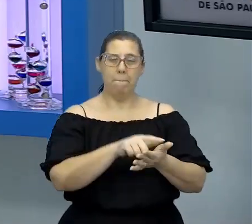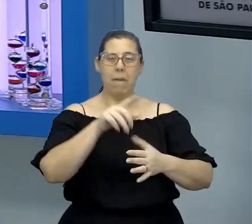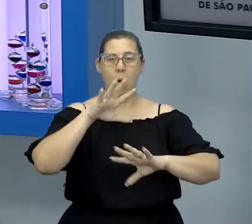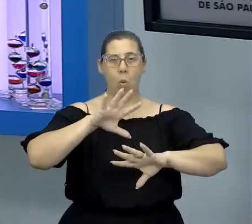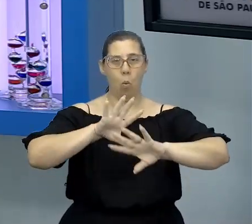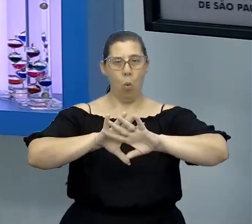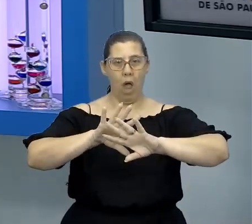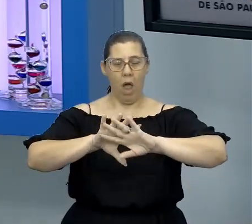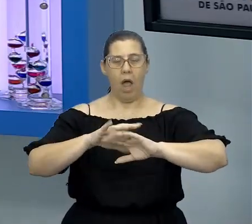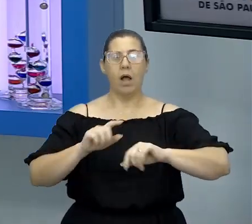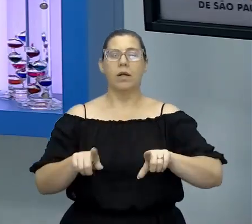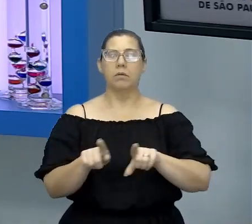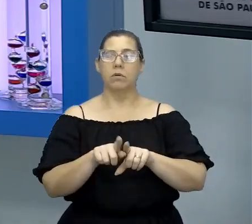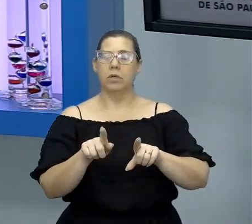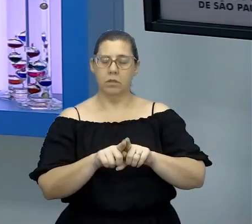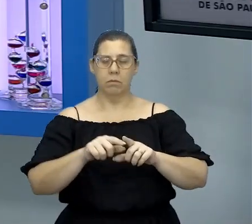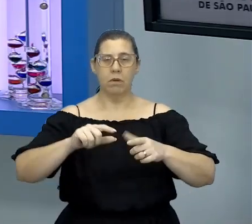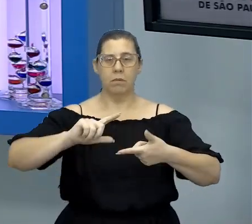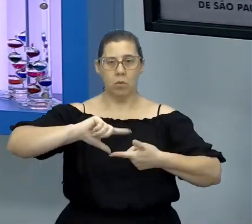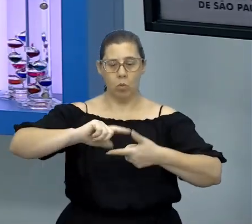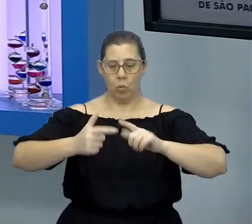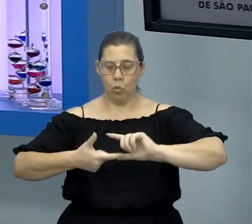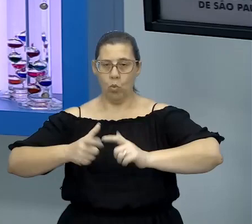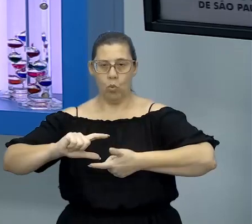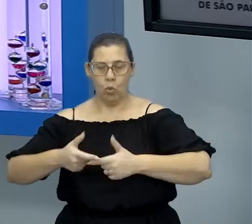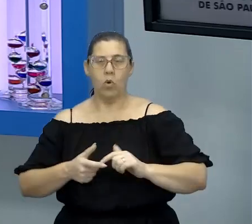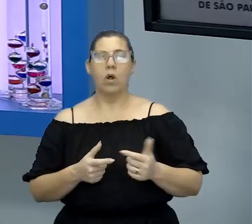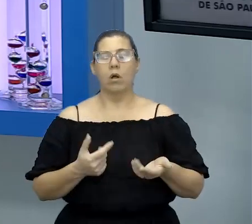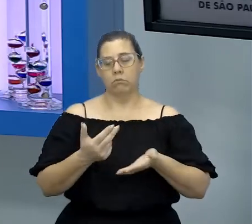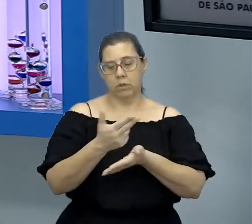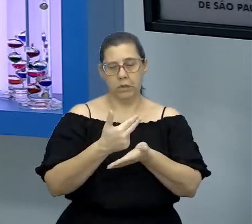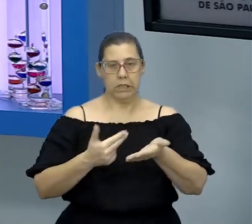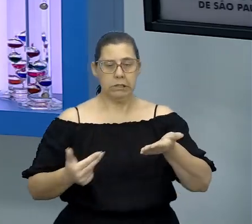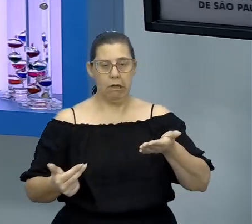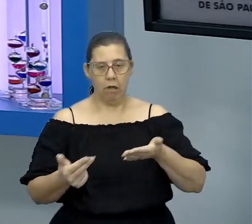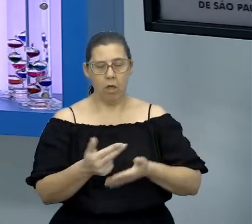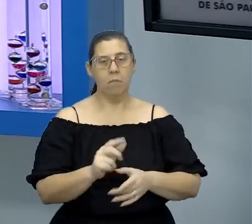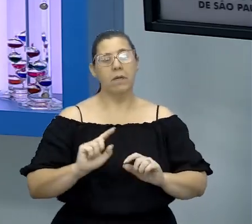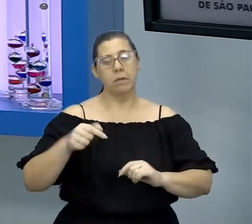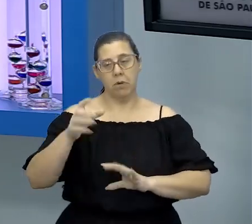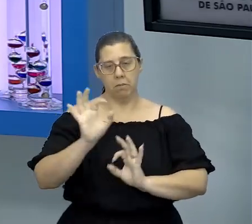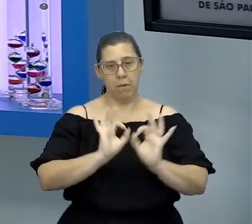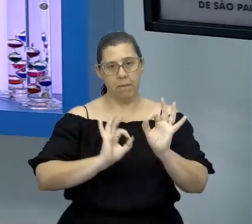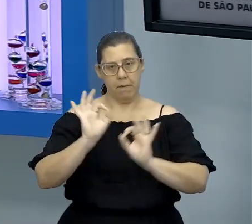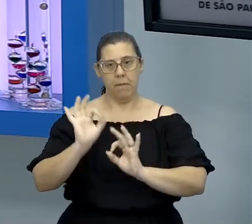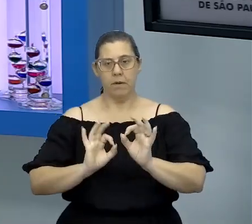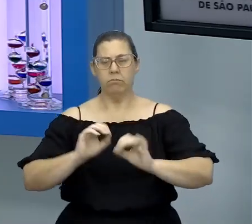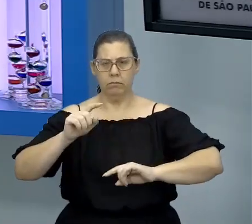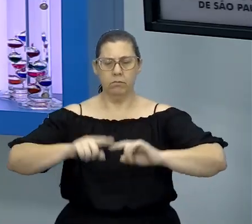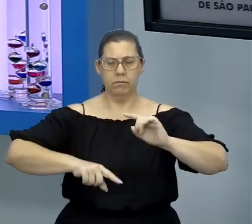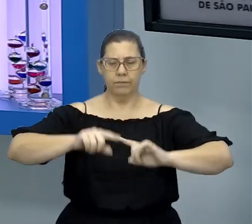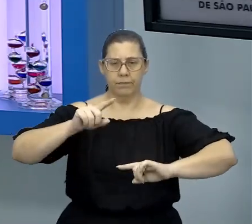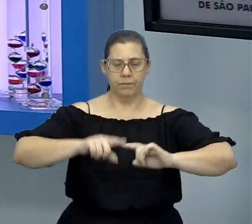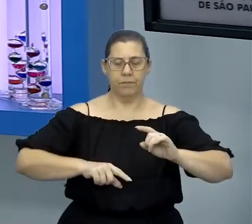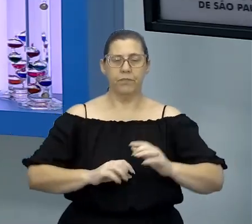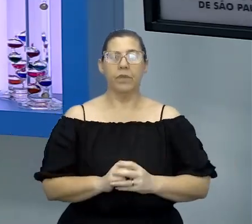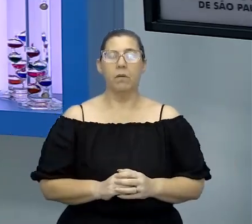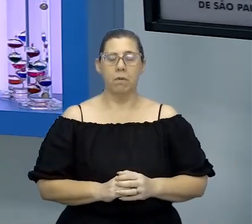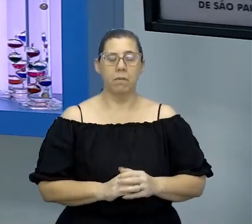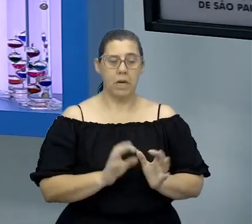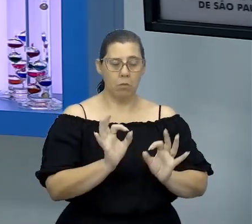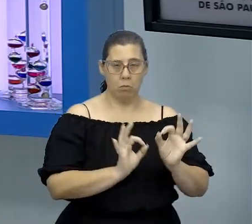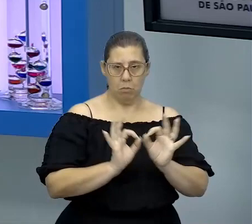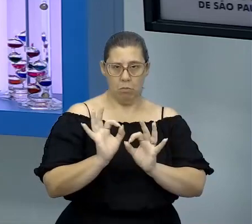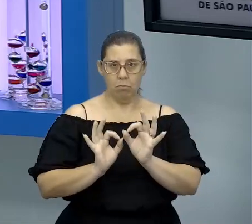trabalhando com figuras geométricas, né? Material de desenho geométrico, para depois eu montar uma maquete. Tá? Então,